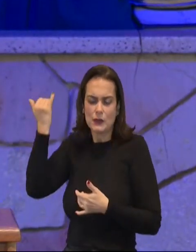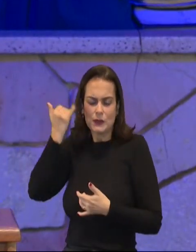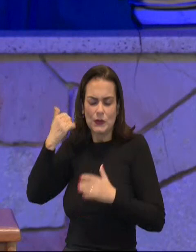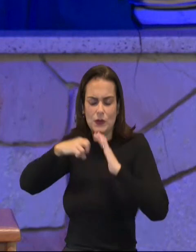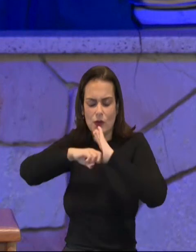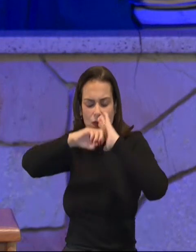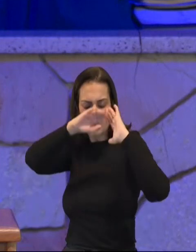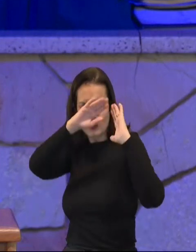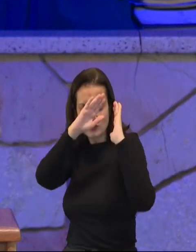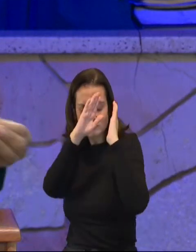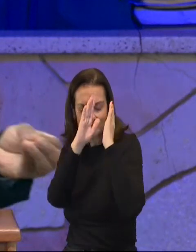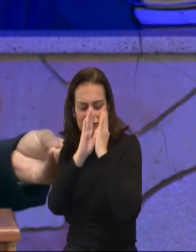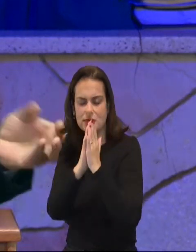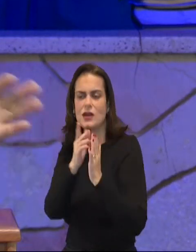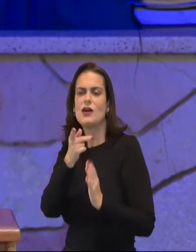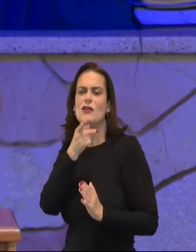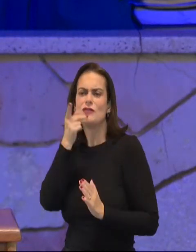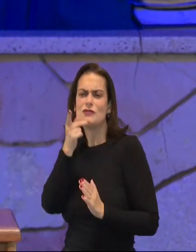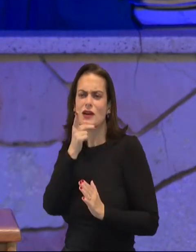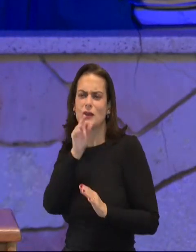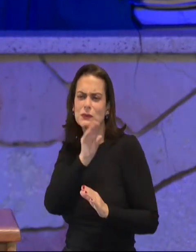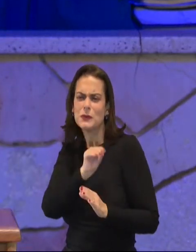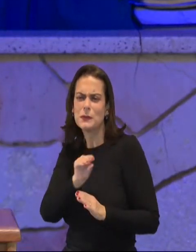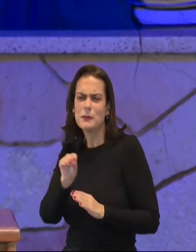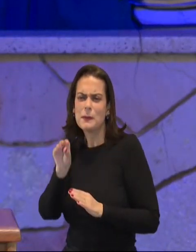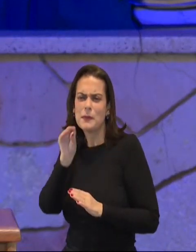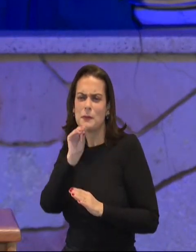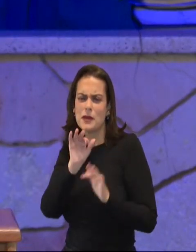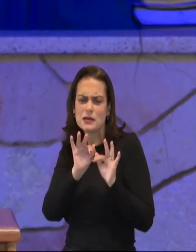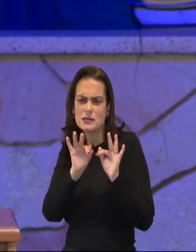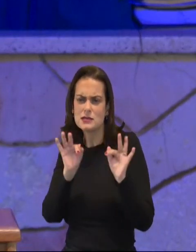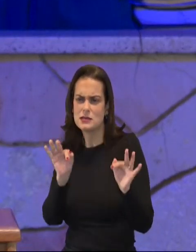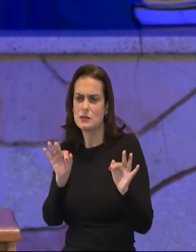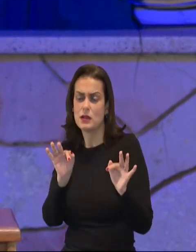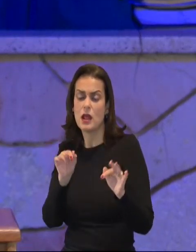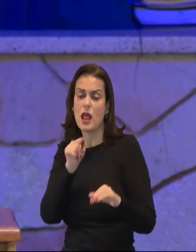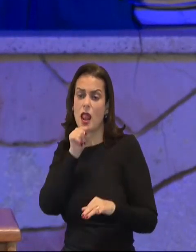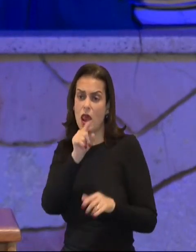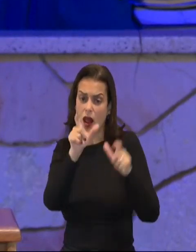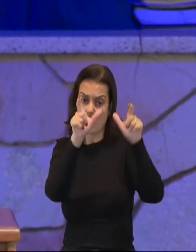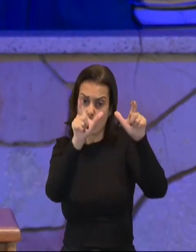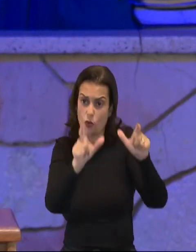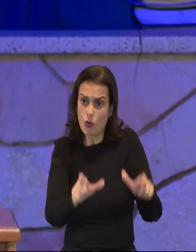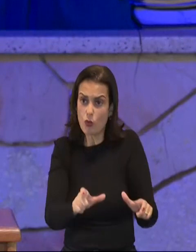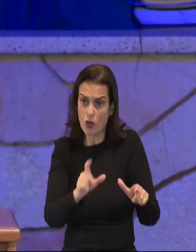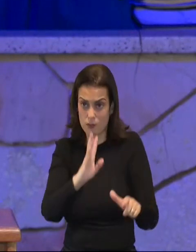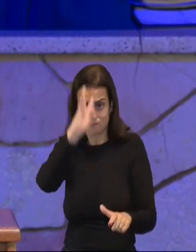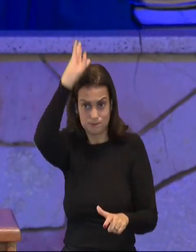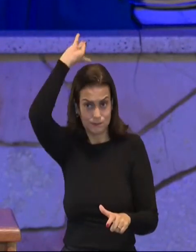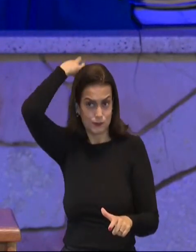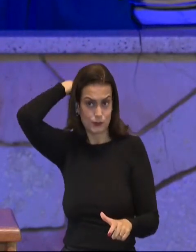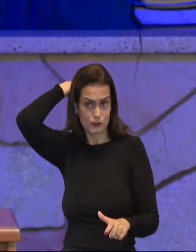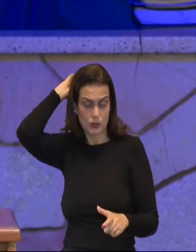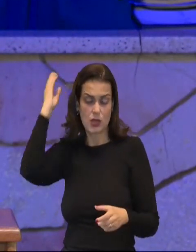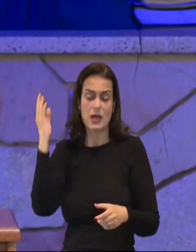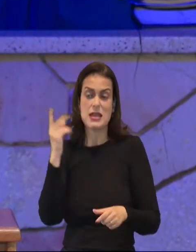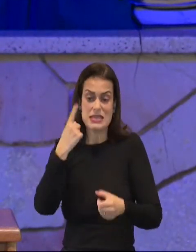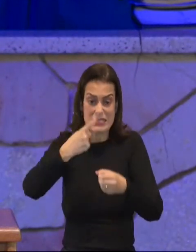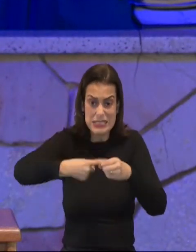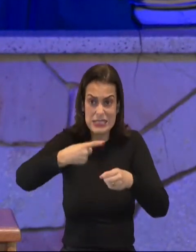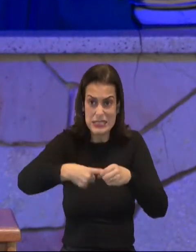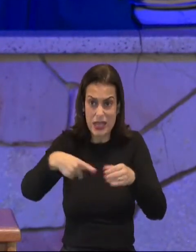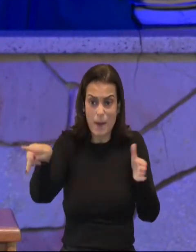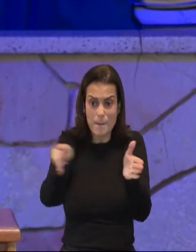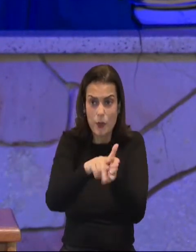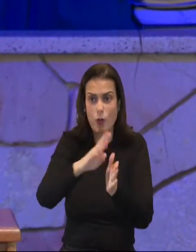oração falada bem baixinho, porque ali não era um lugar judeu. Ali era um lugar romano. Filipos era uma província